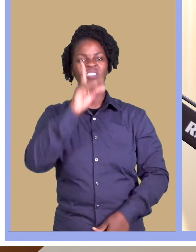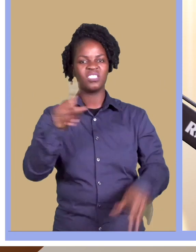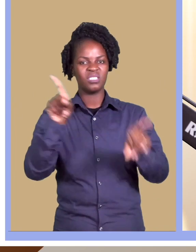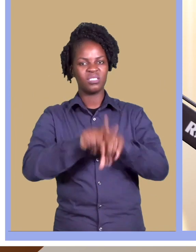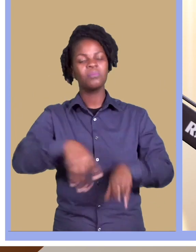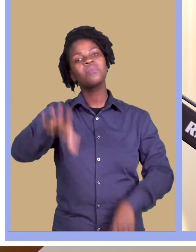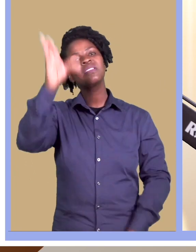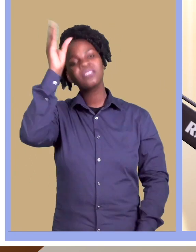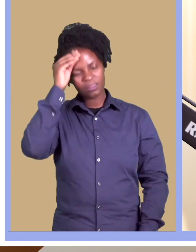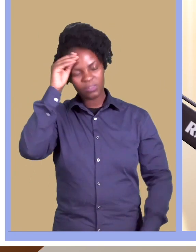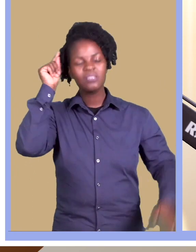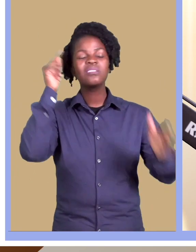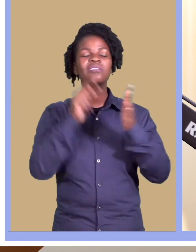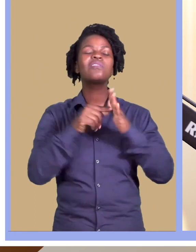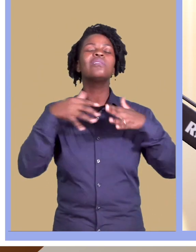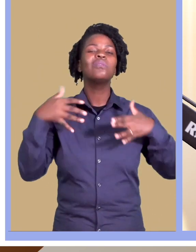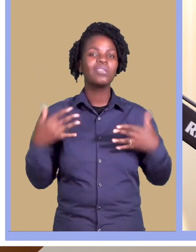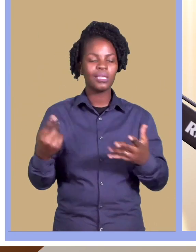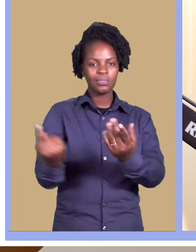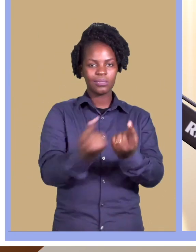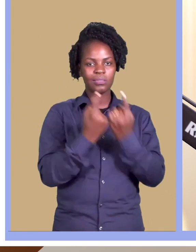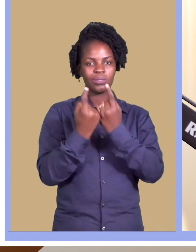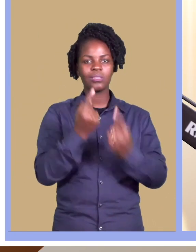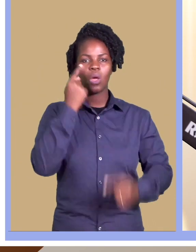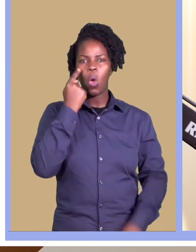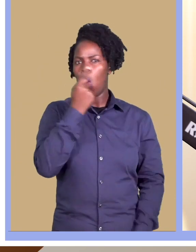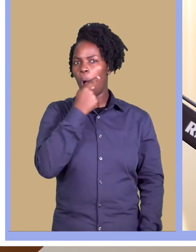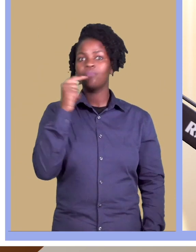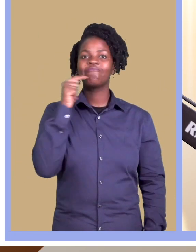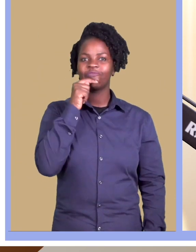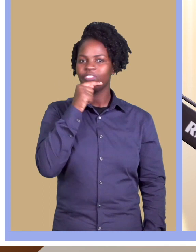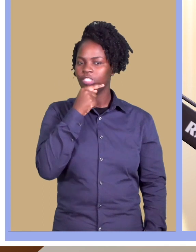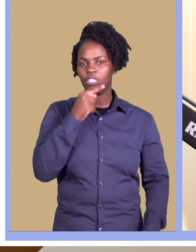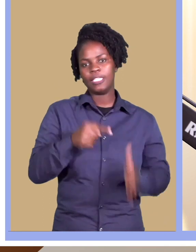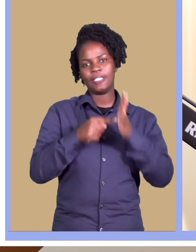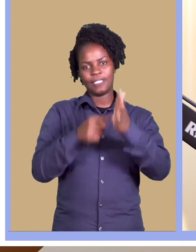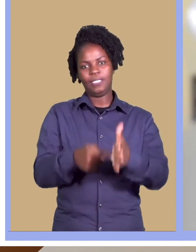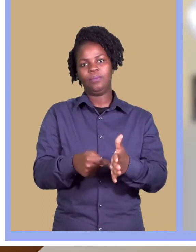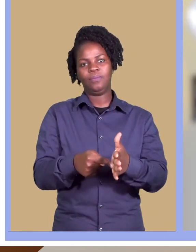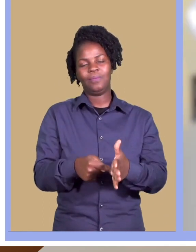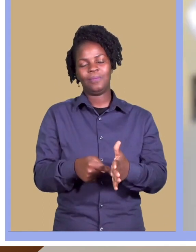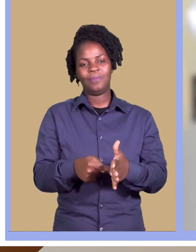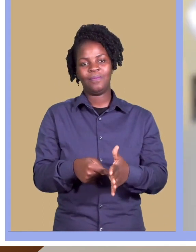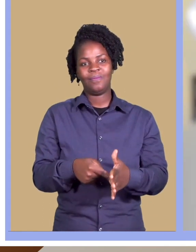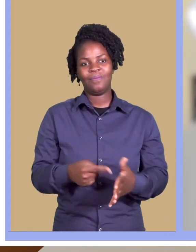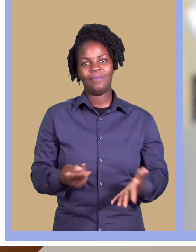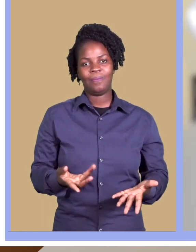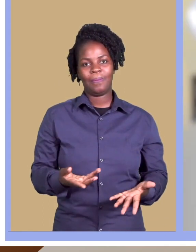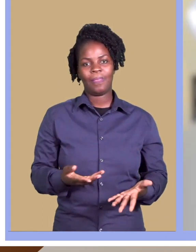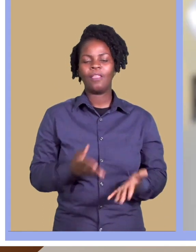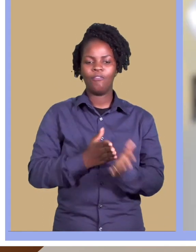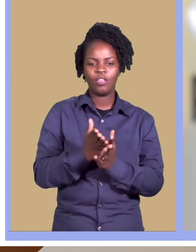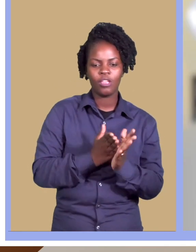significa esta questão dessa conjuntivite hemorrágica, quais são as formas de prevenção e tratamento. Esperar muito